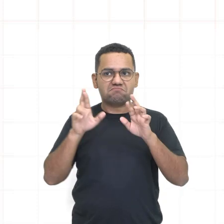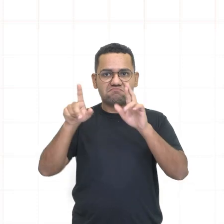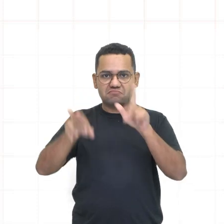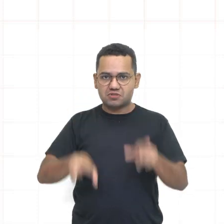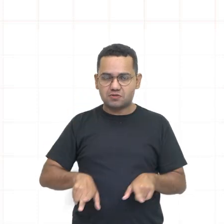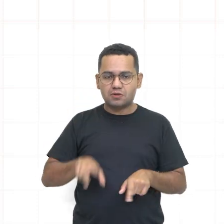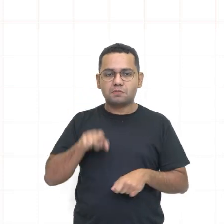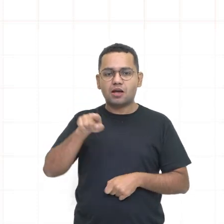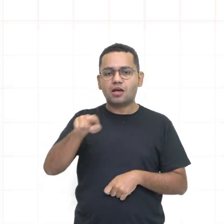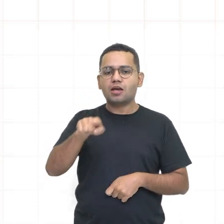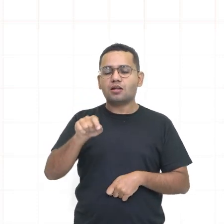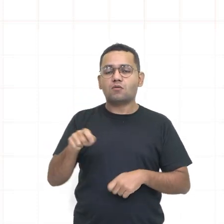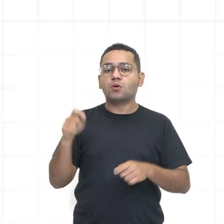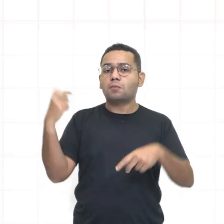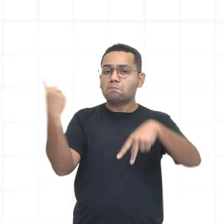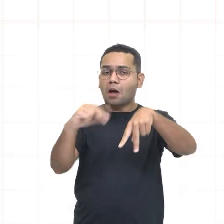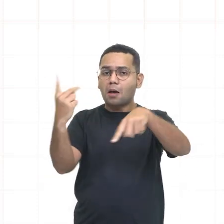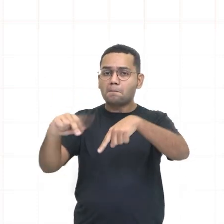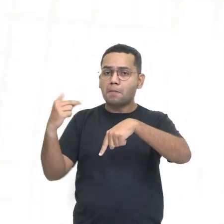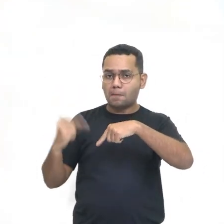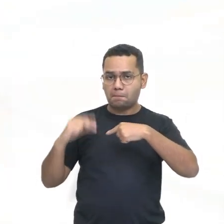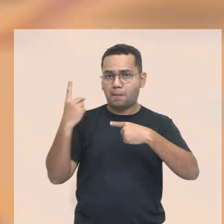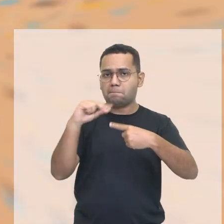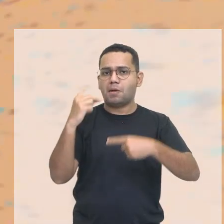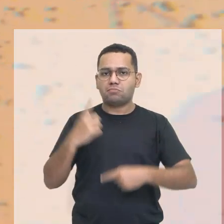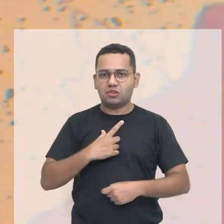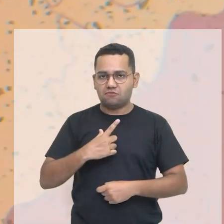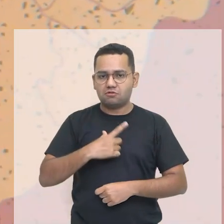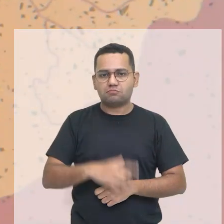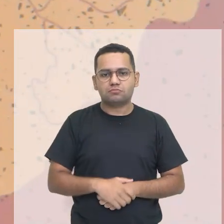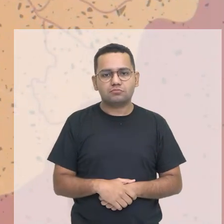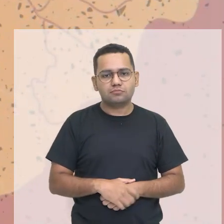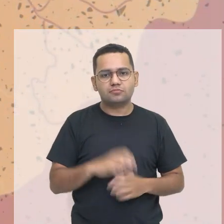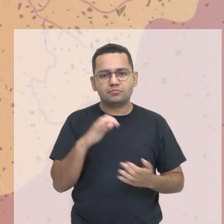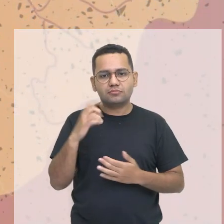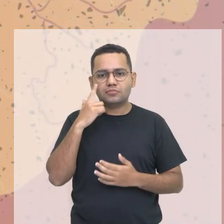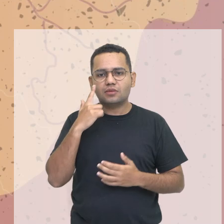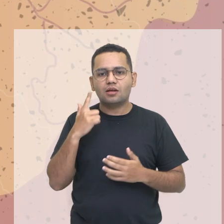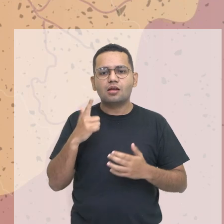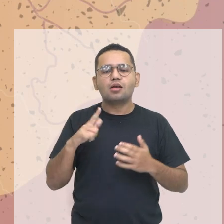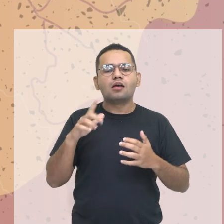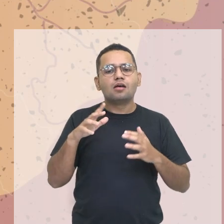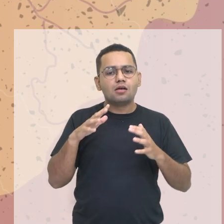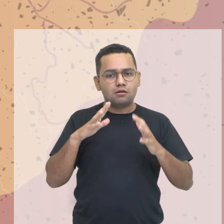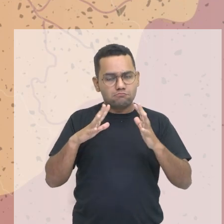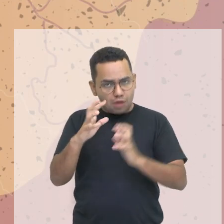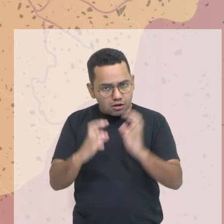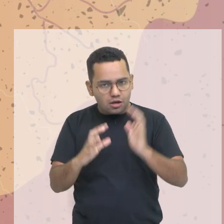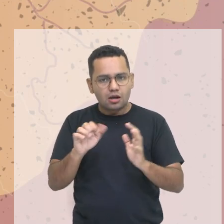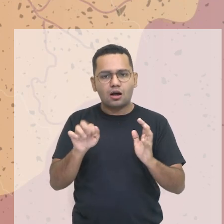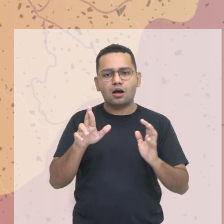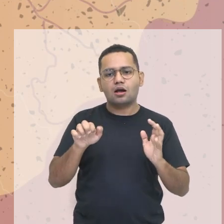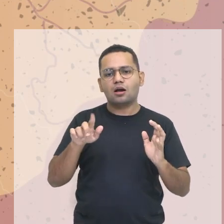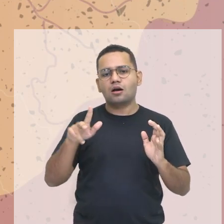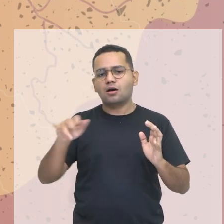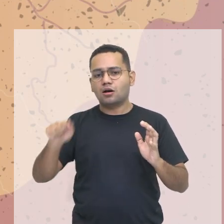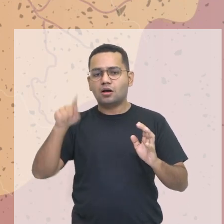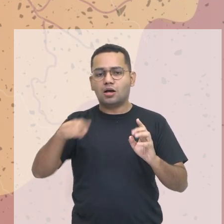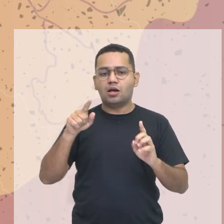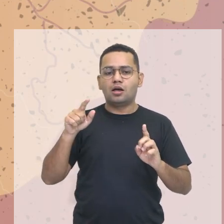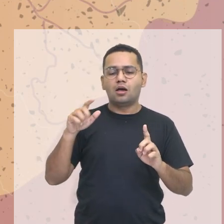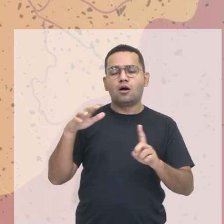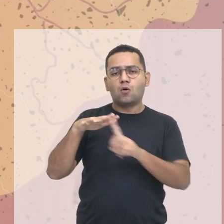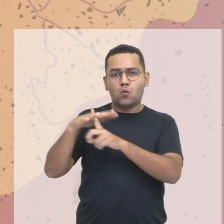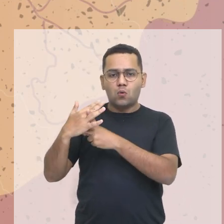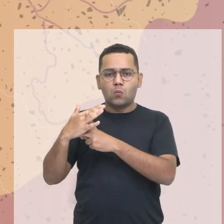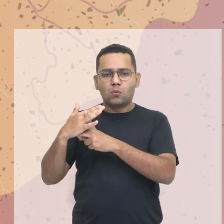foi vítima de tortura e maus-tratos. Guerrilha do Araguaia. Guerrilha comunista atuou na região do